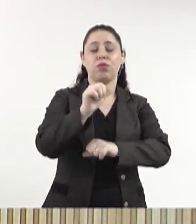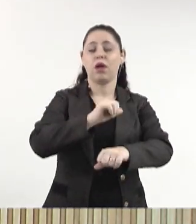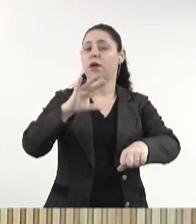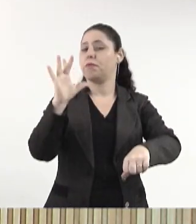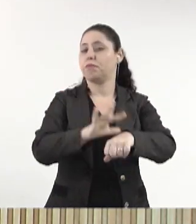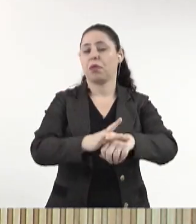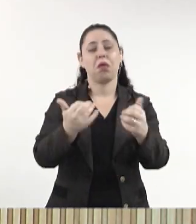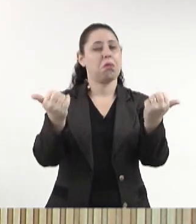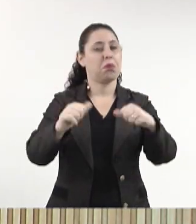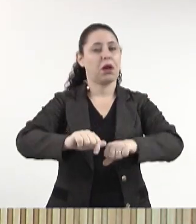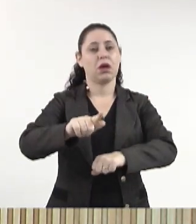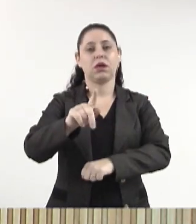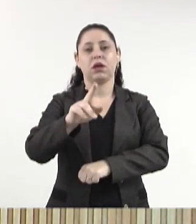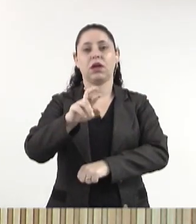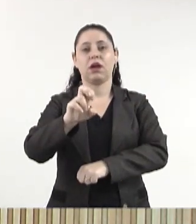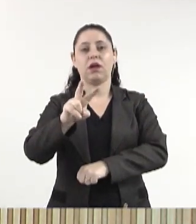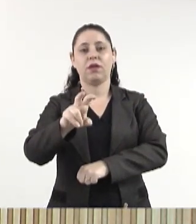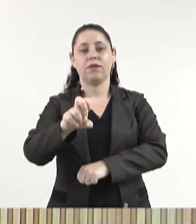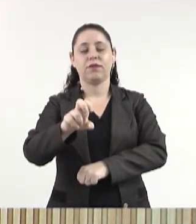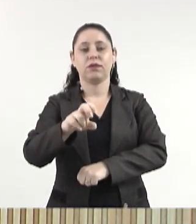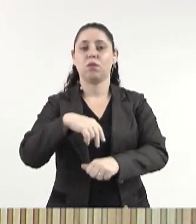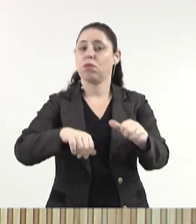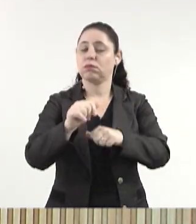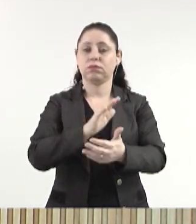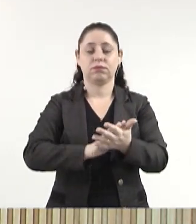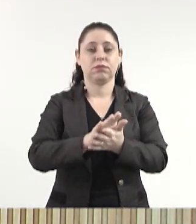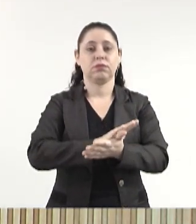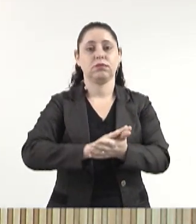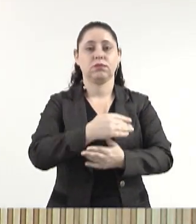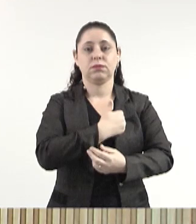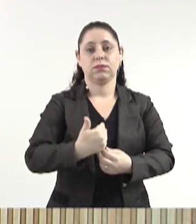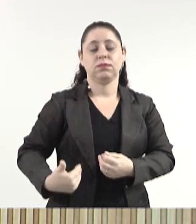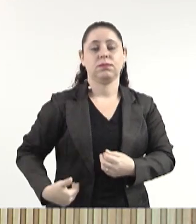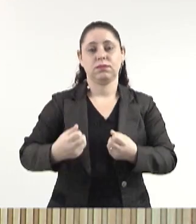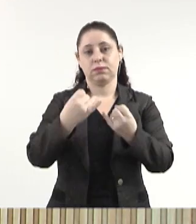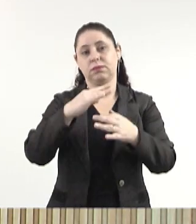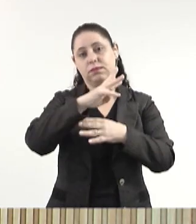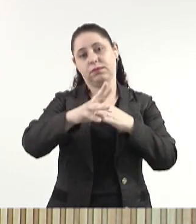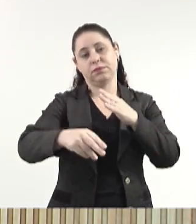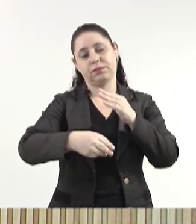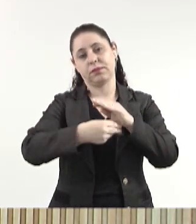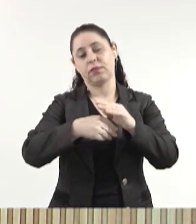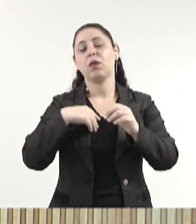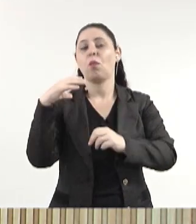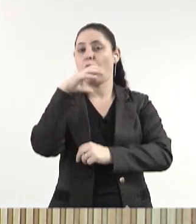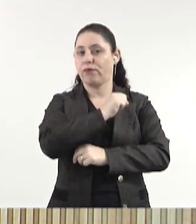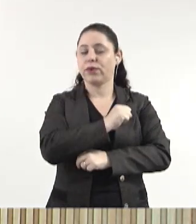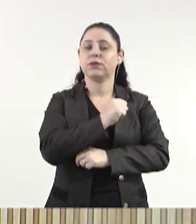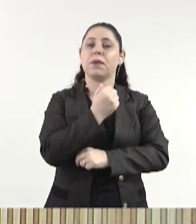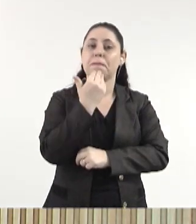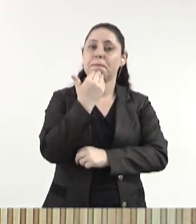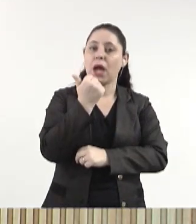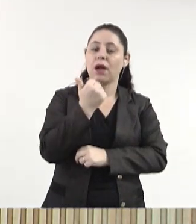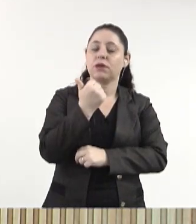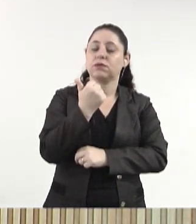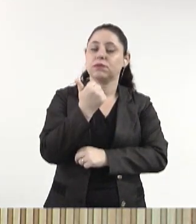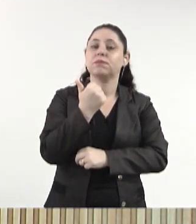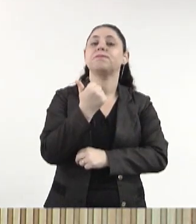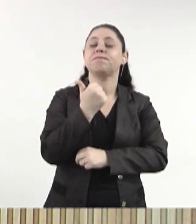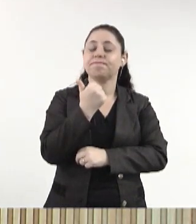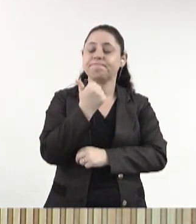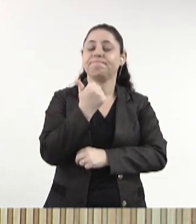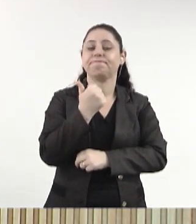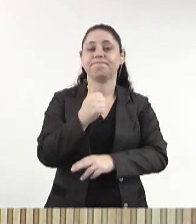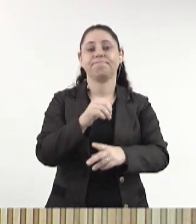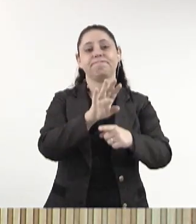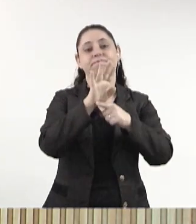doença grave. Na prática, nada muda. Inclusive, diz o governo na justificativa do projeto, que pode agilizar essa concessão desse benefício.